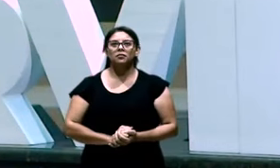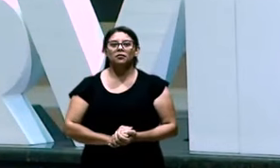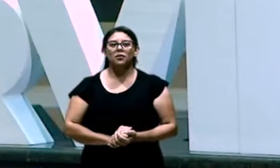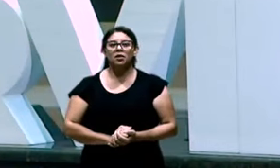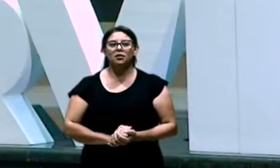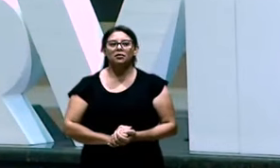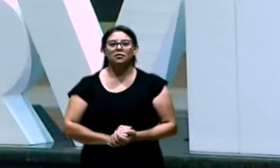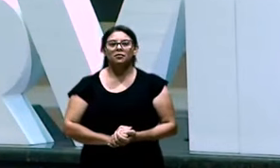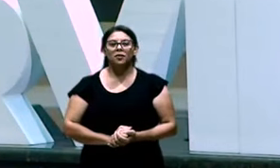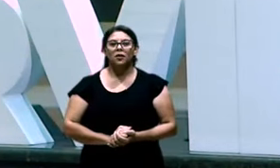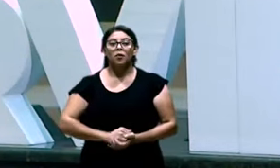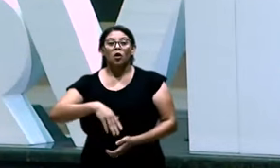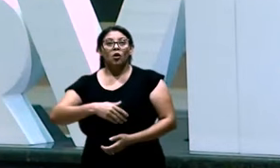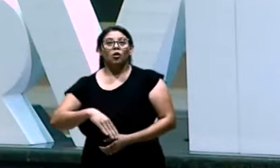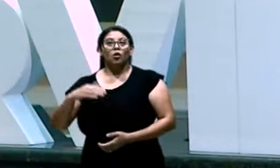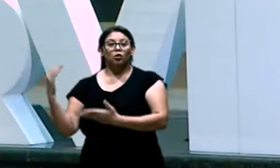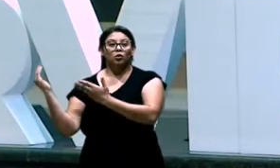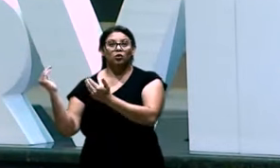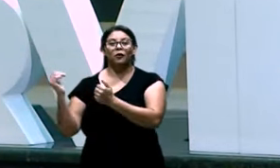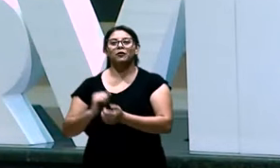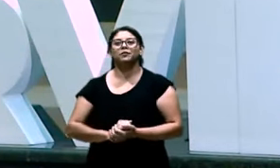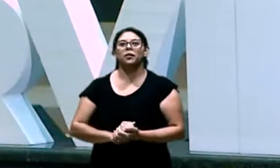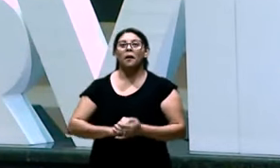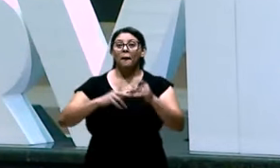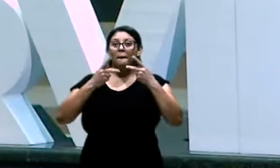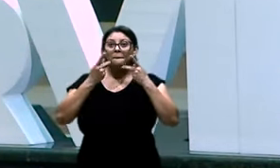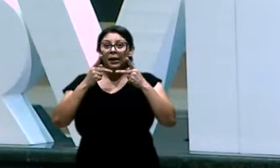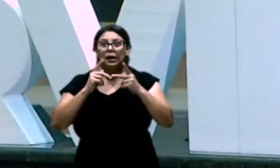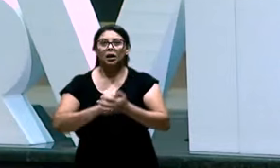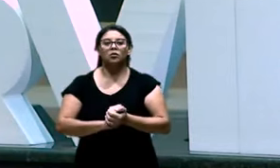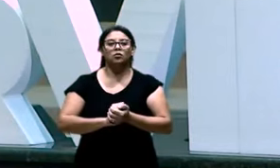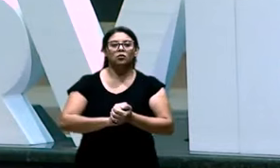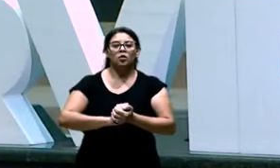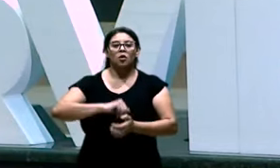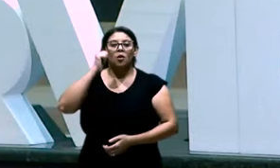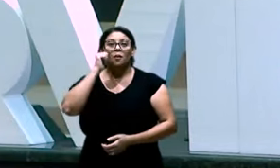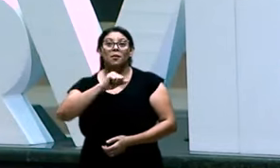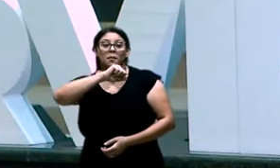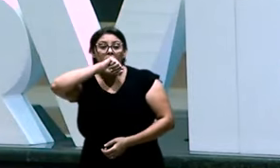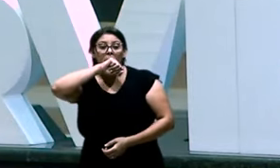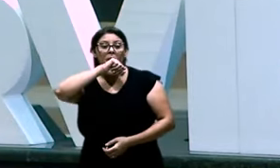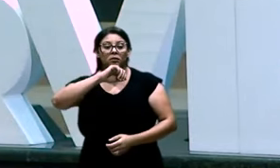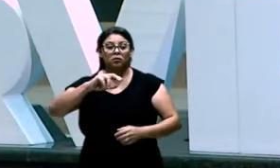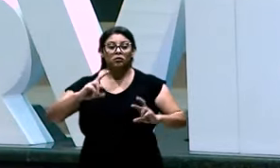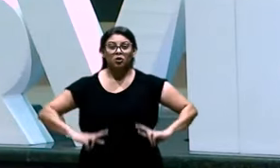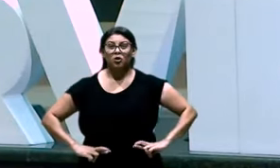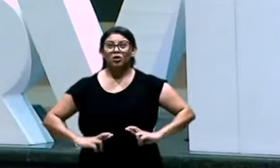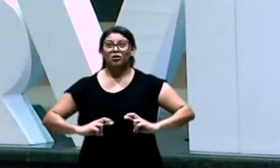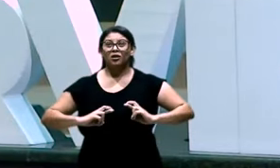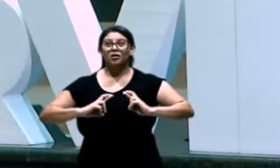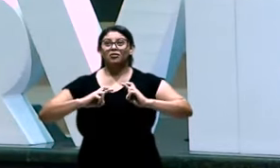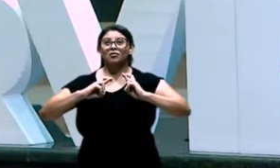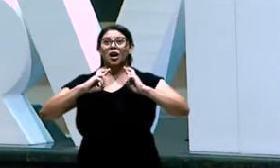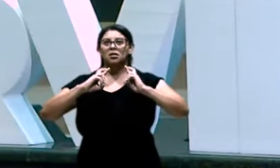E a enfermidade veio, era o câncer. Mas em um culto, essa irmã orando, uma irmã do ciclo de oração se levanta e diz: